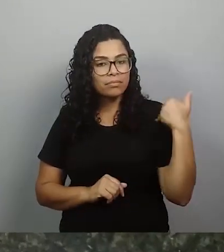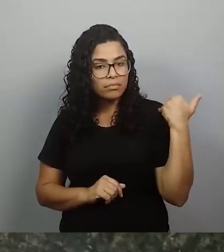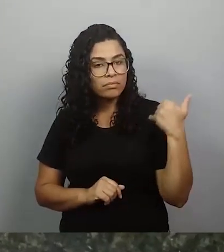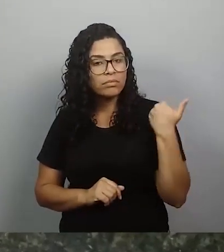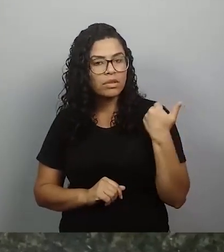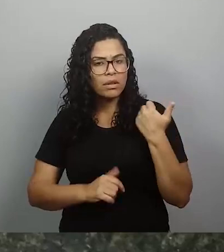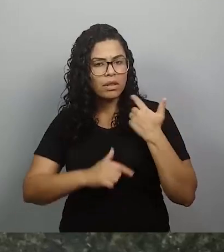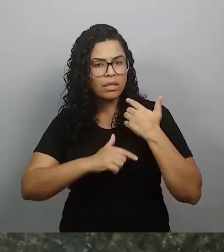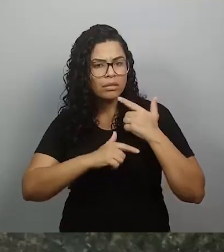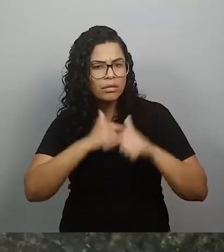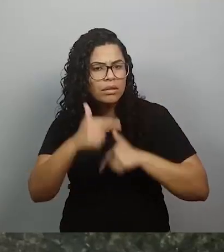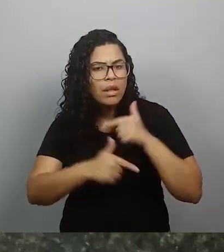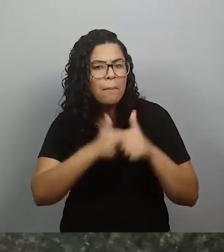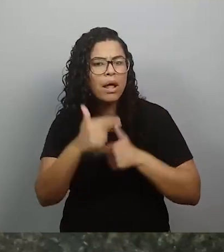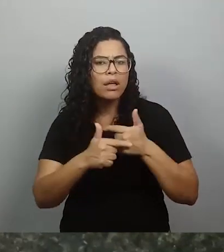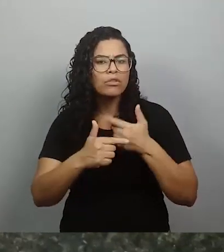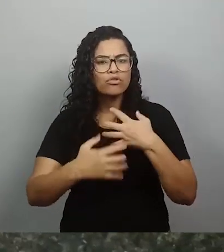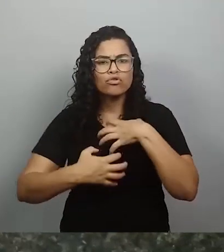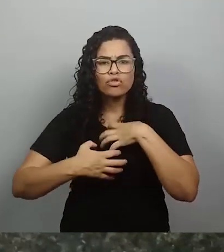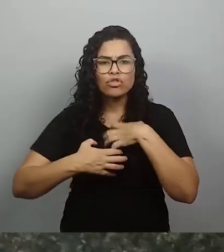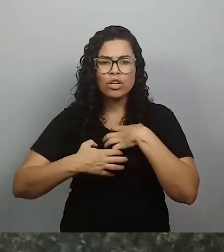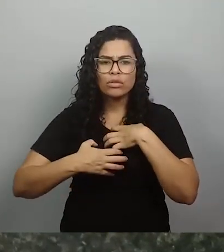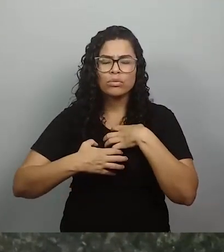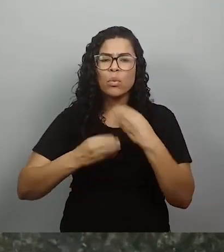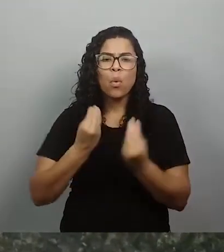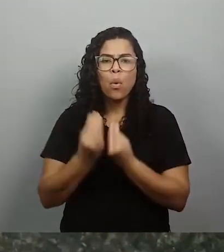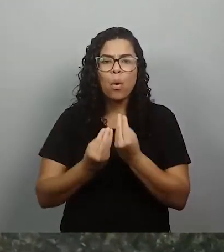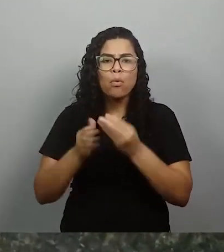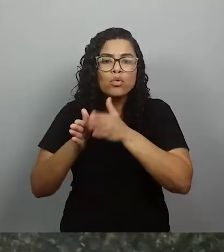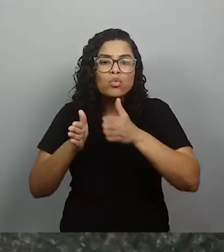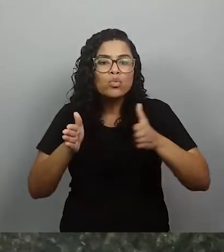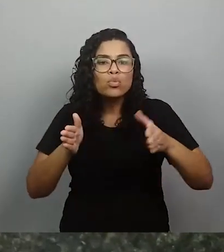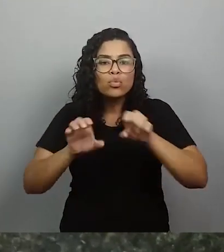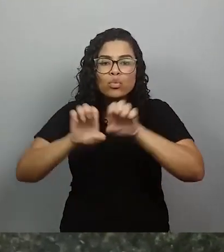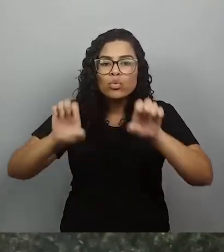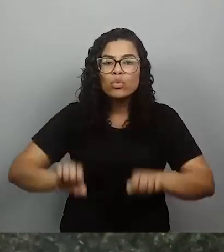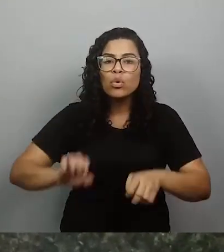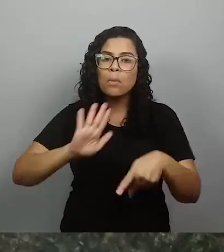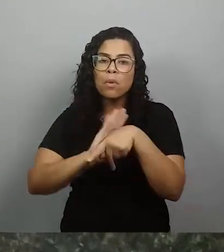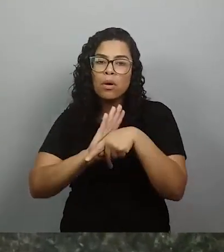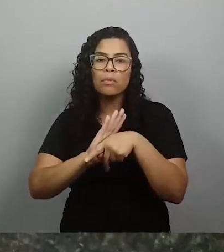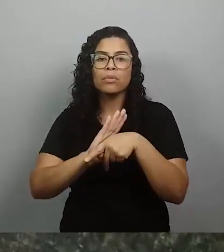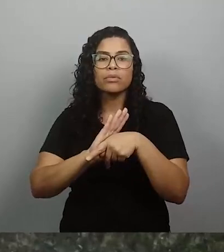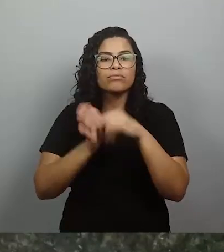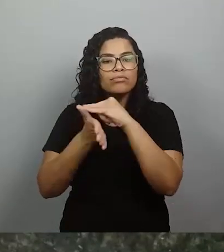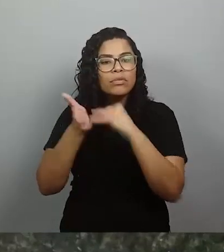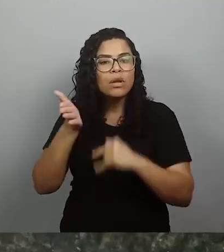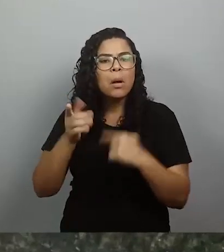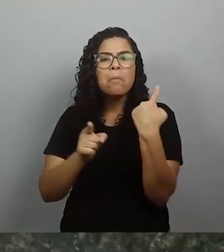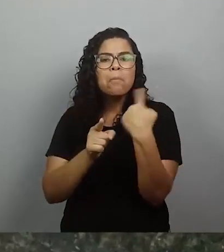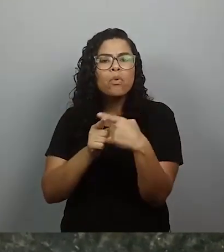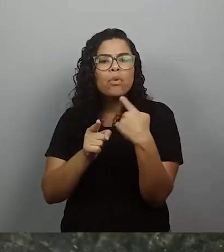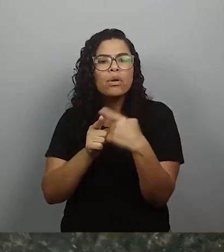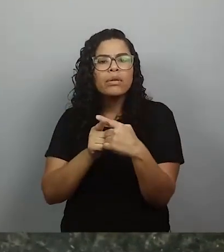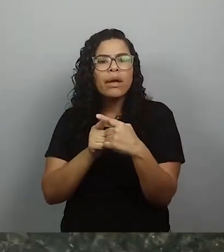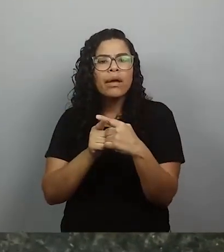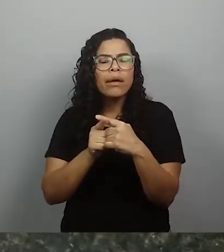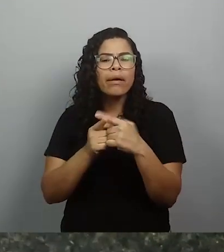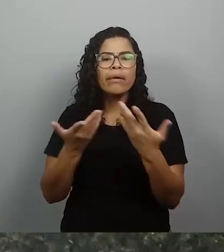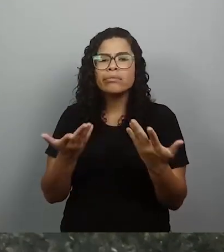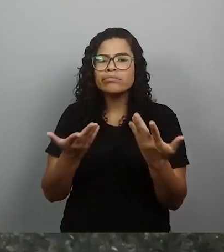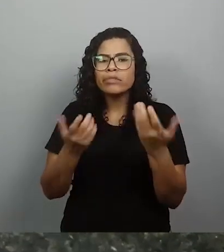nós trabalhamos muito com a estrutura dos textos com as crianças. Por que será que um conto de fadas é diferente